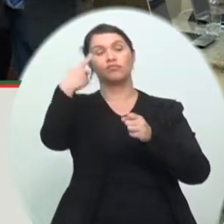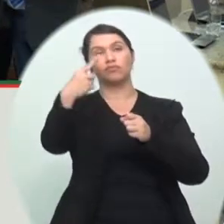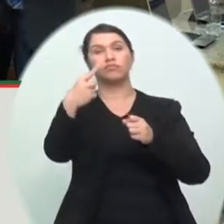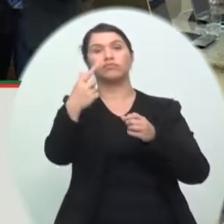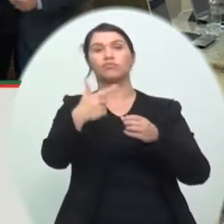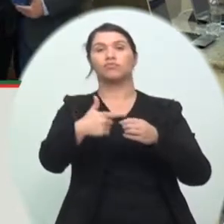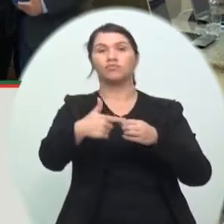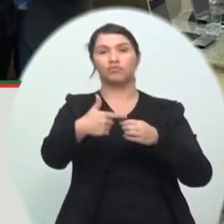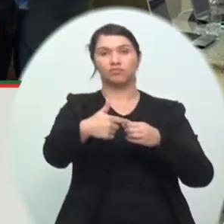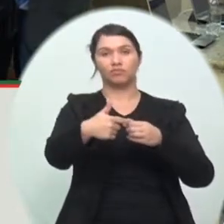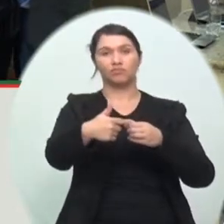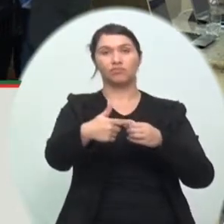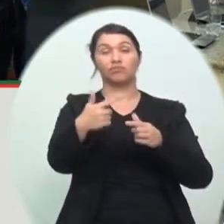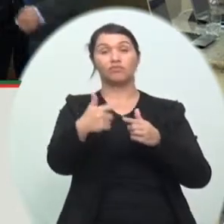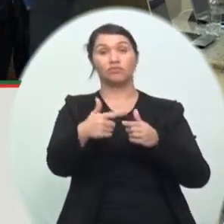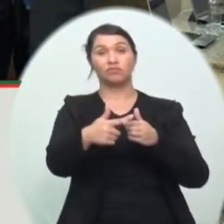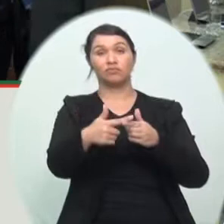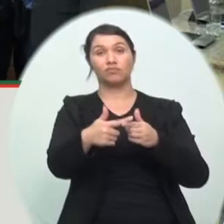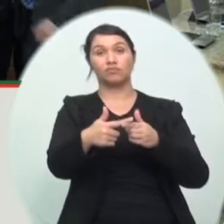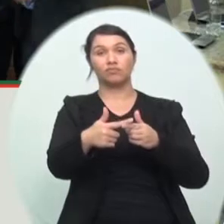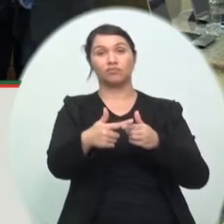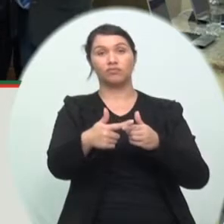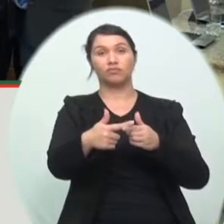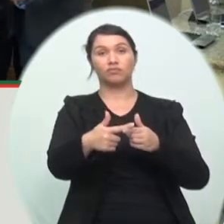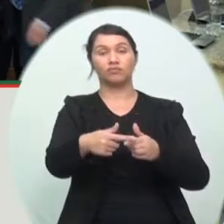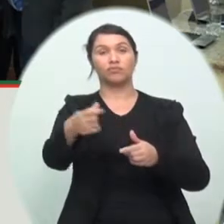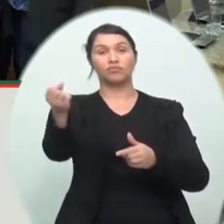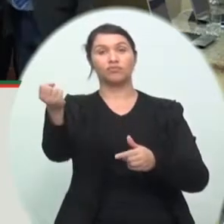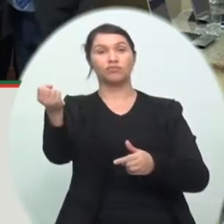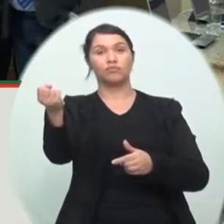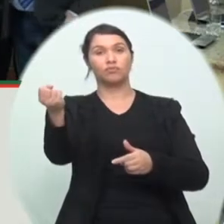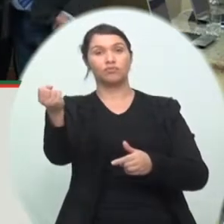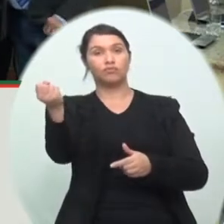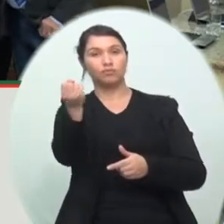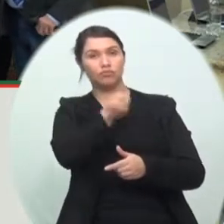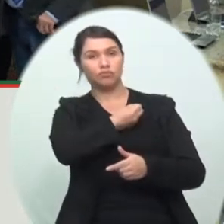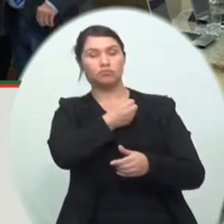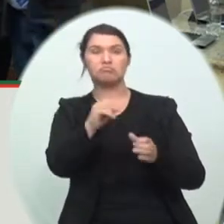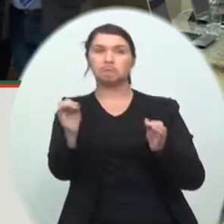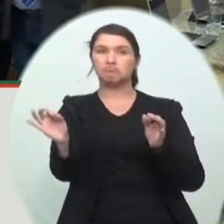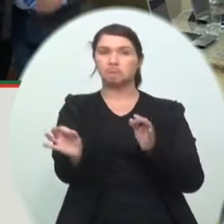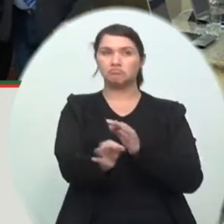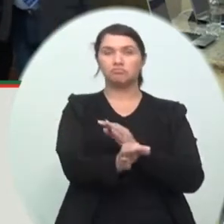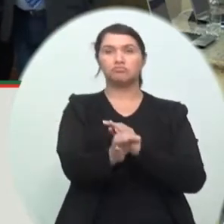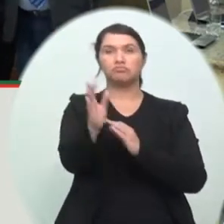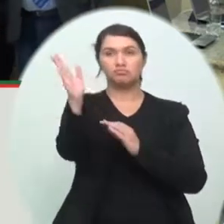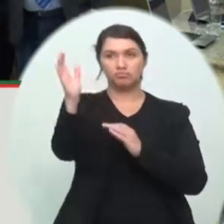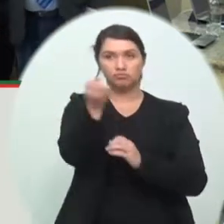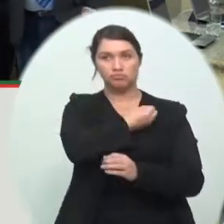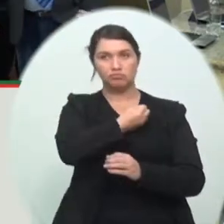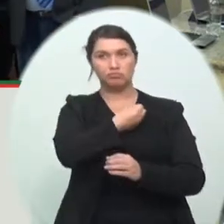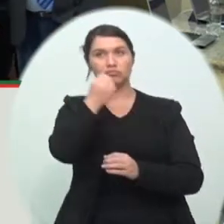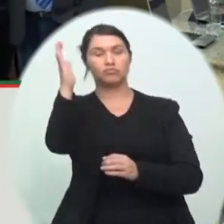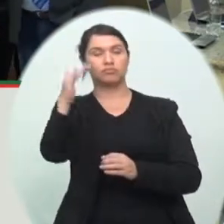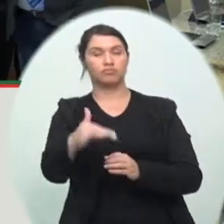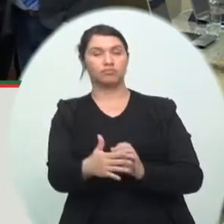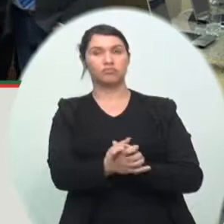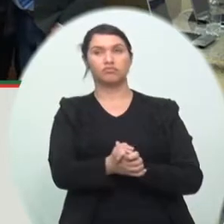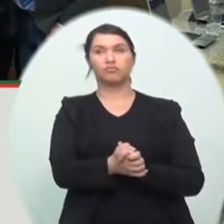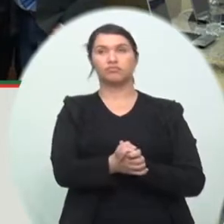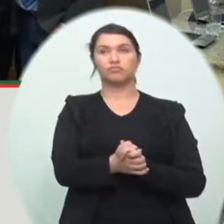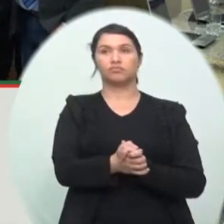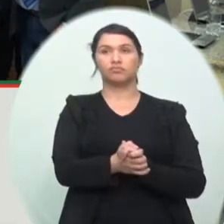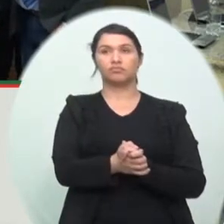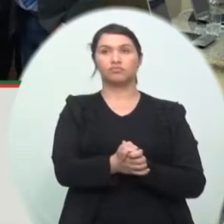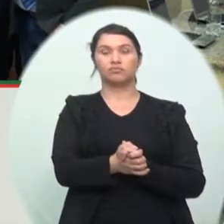os homicídios, esse trabalho bacana que é feito lá na criança, que possamos a cada vez mais alcançar esses grandes